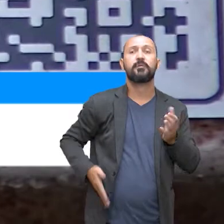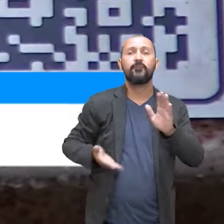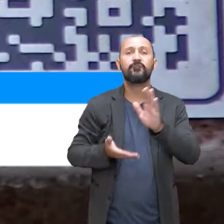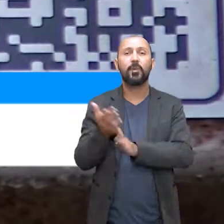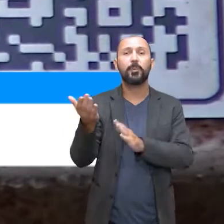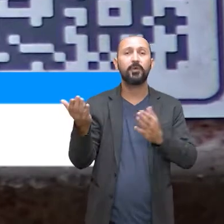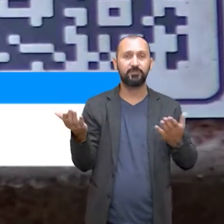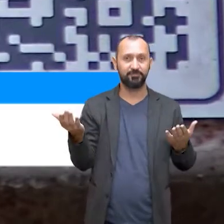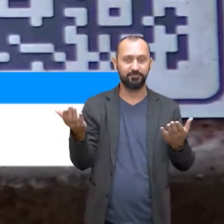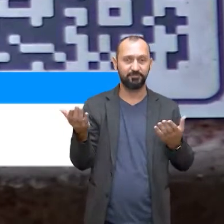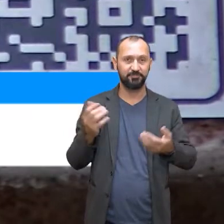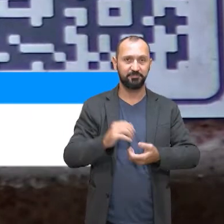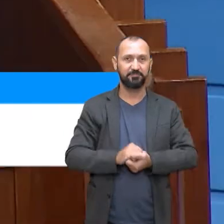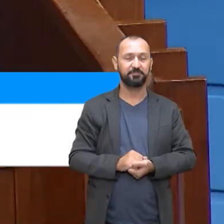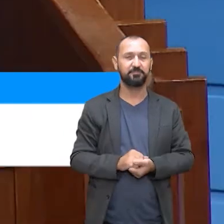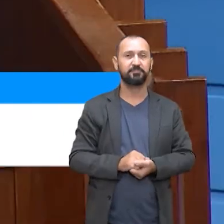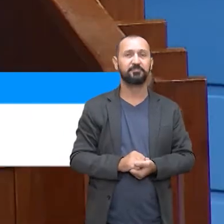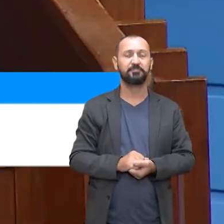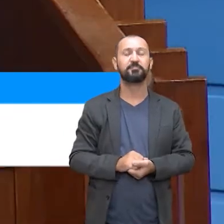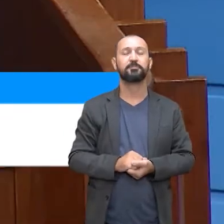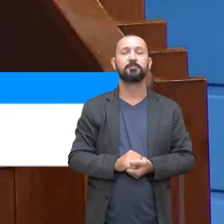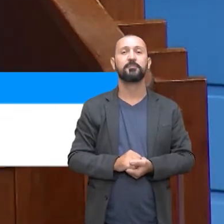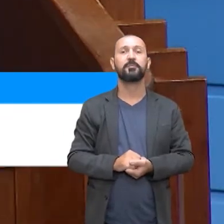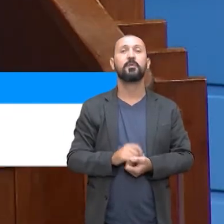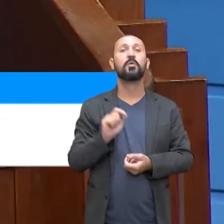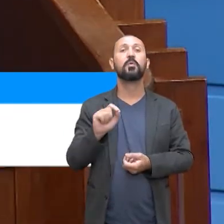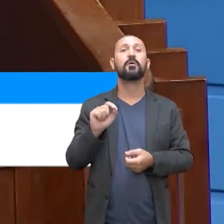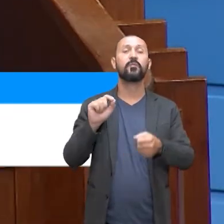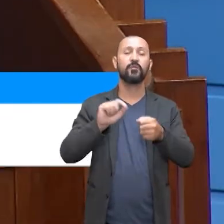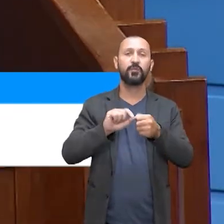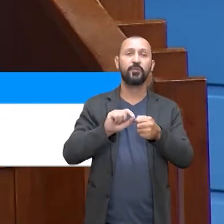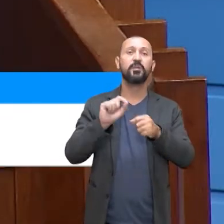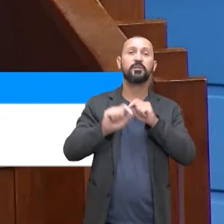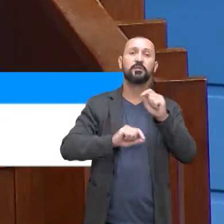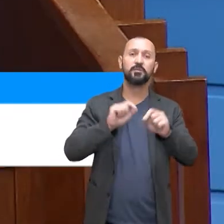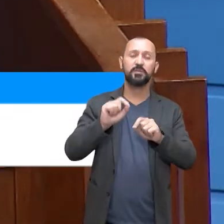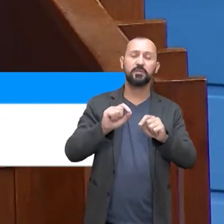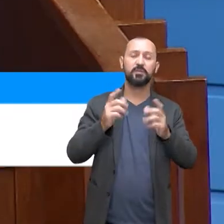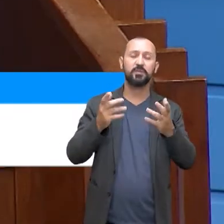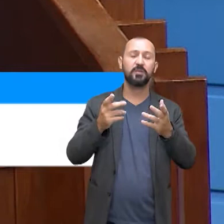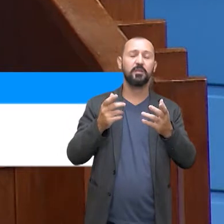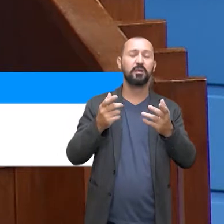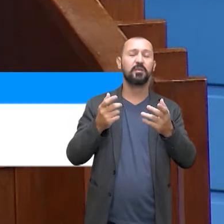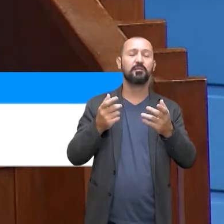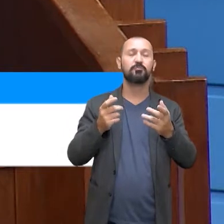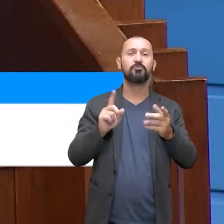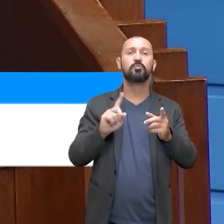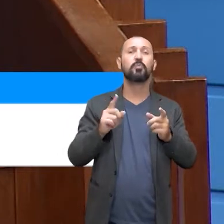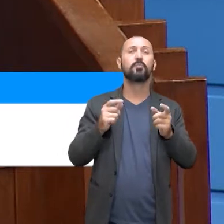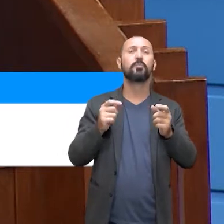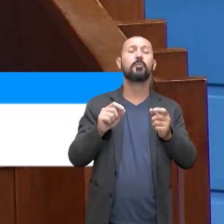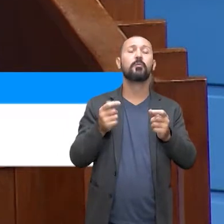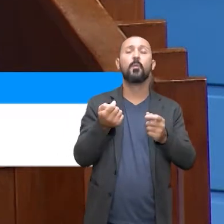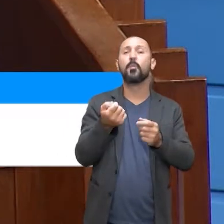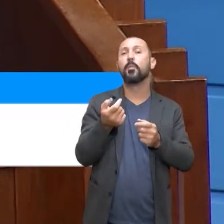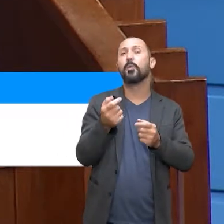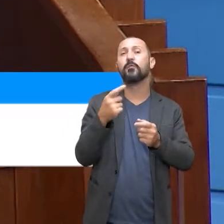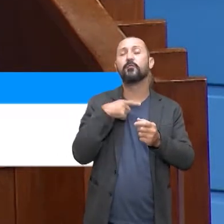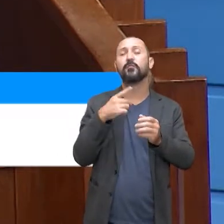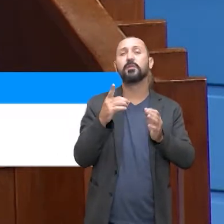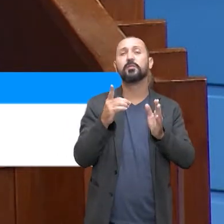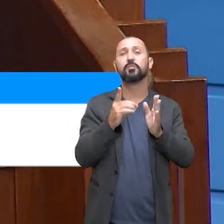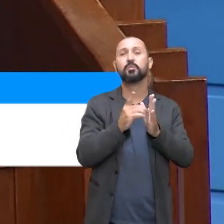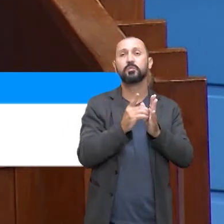dos consumidores. E o que foi feito apenas, que não é suficiente, foi editado